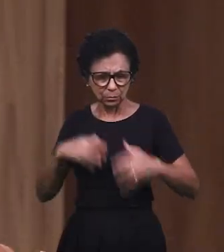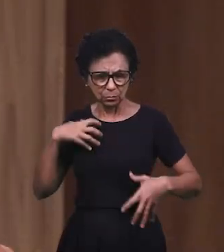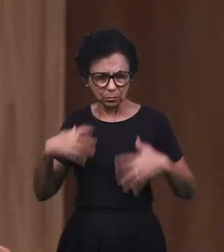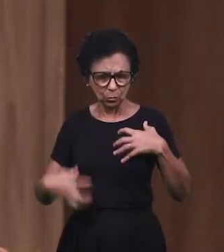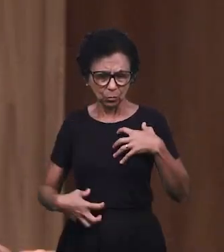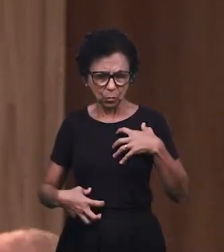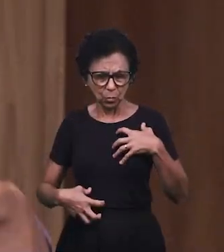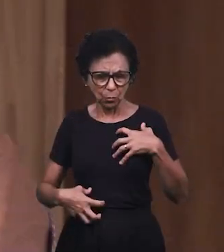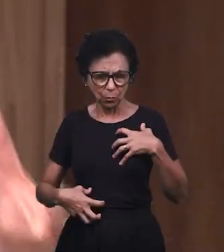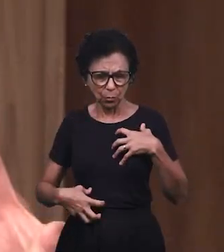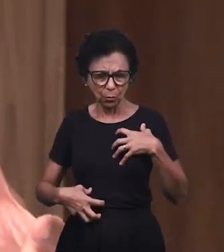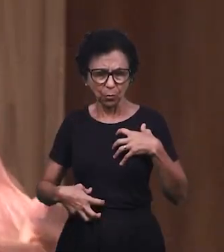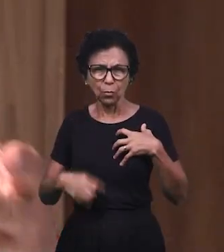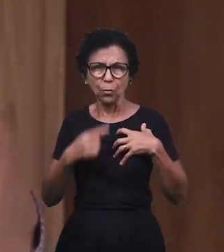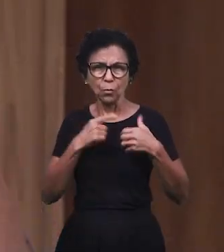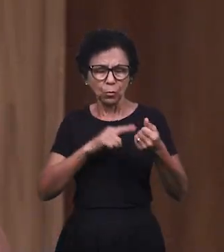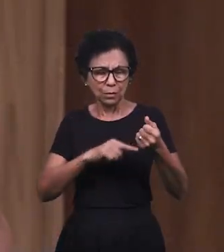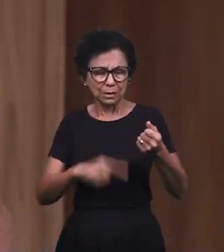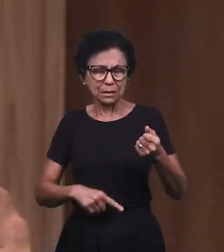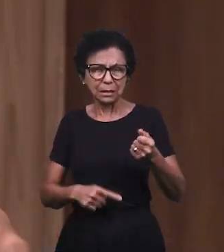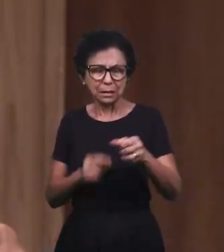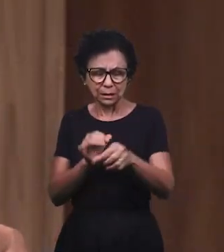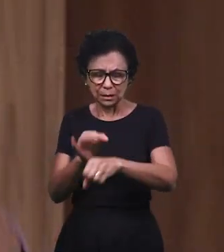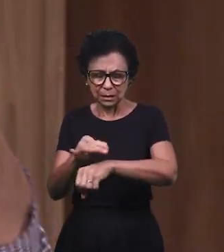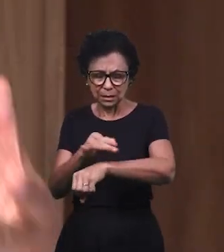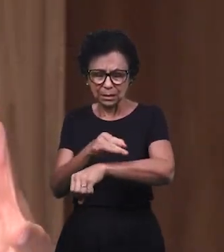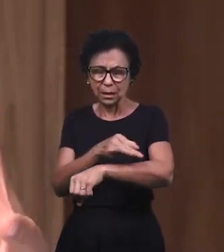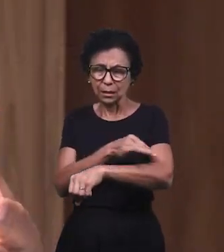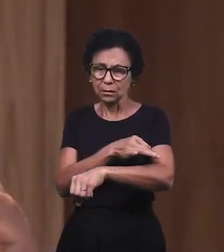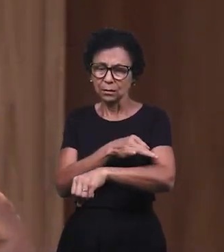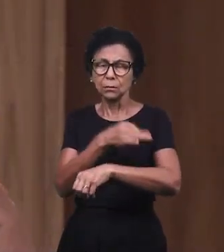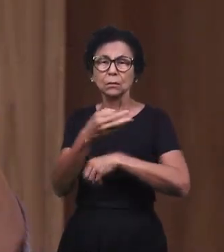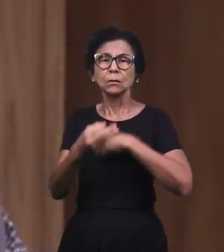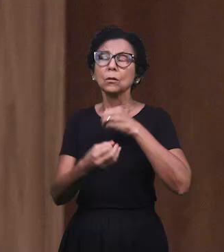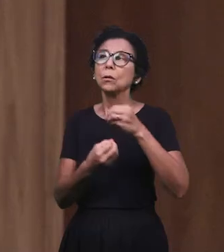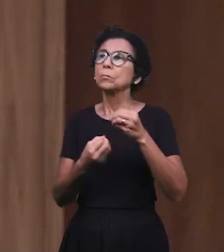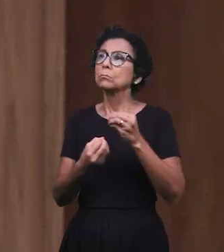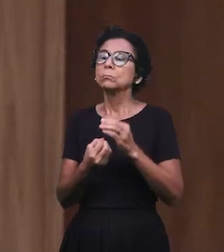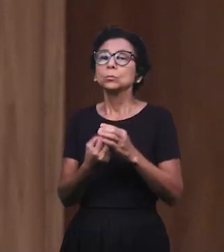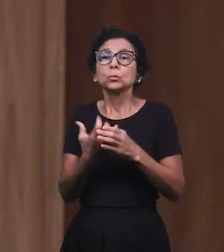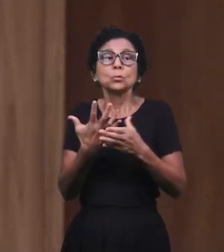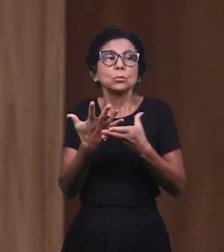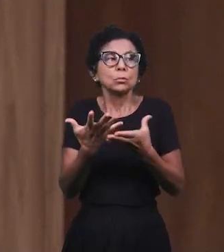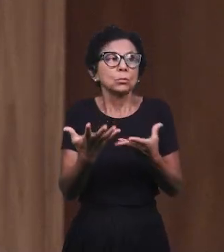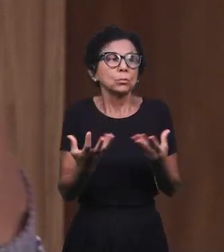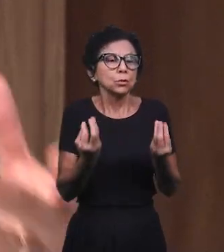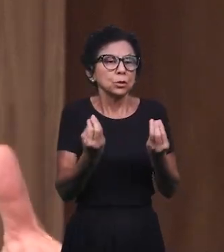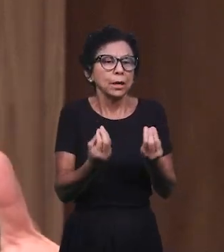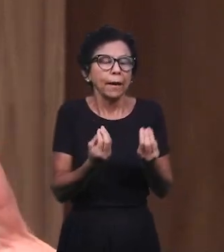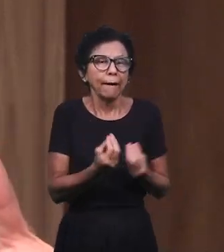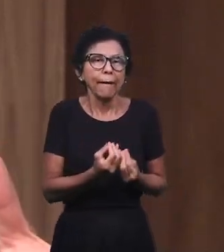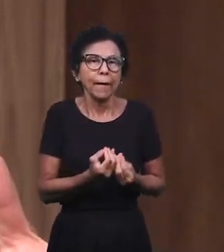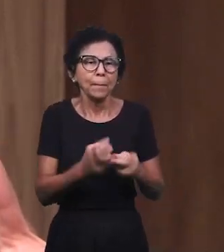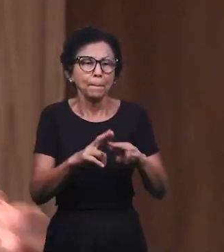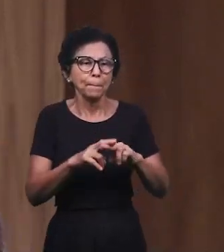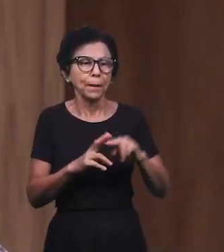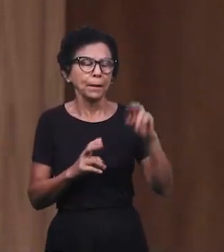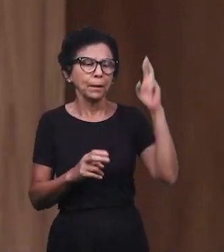da vida, ele pode ser formado de modo